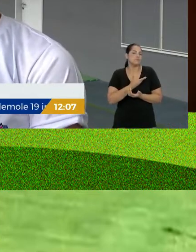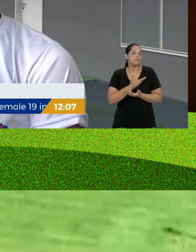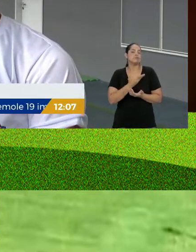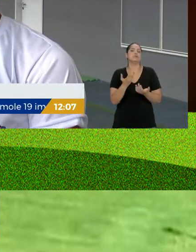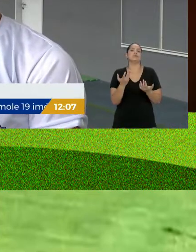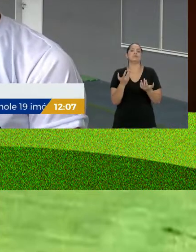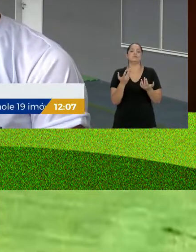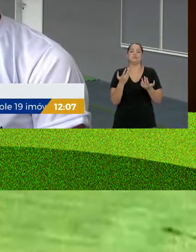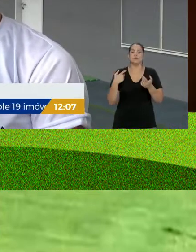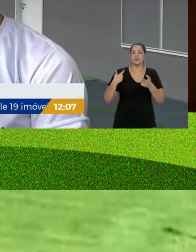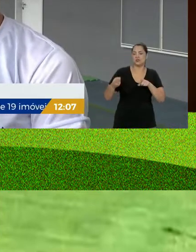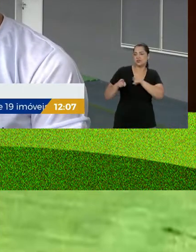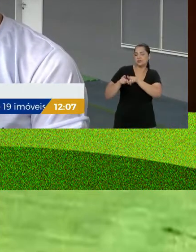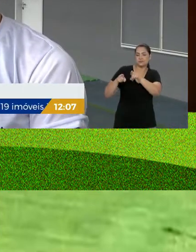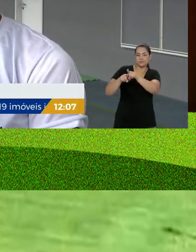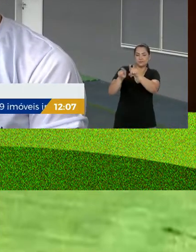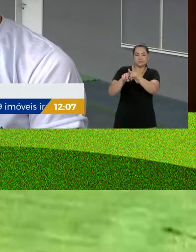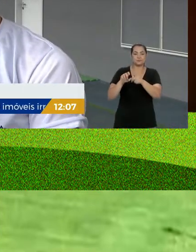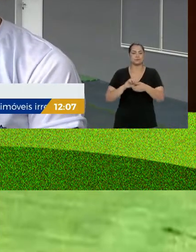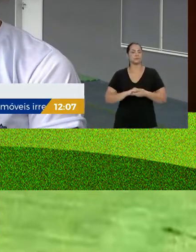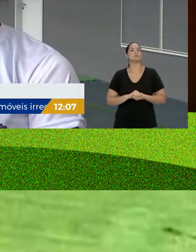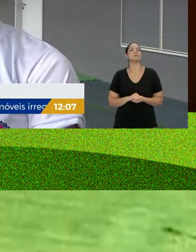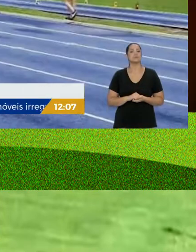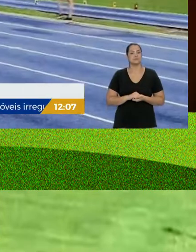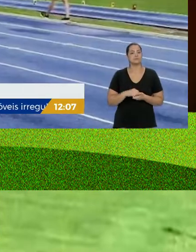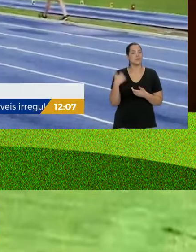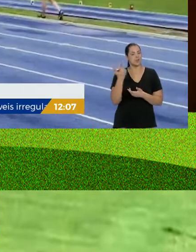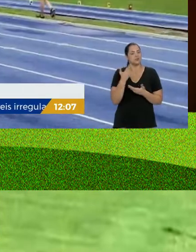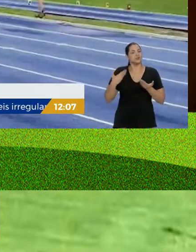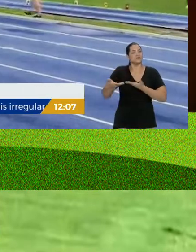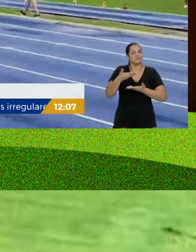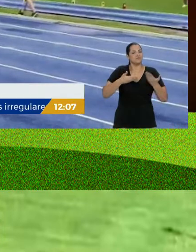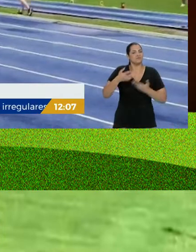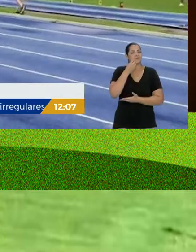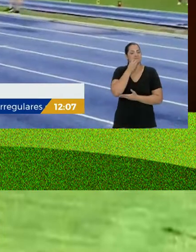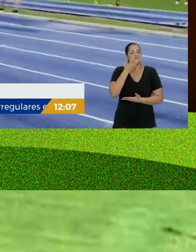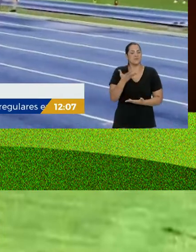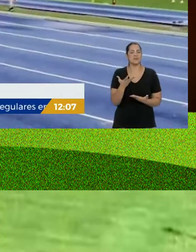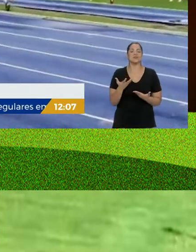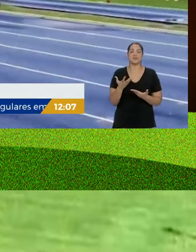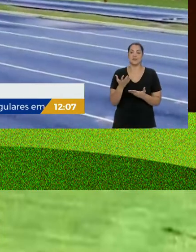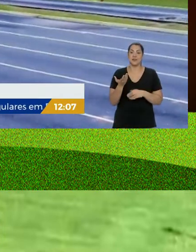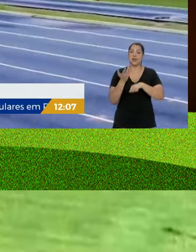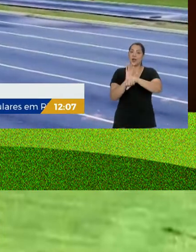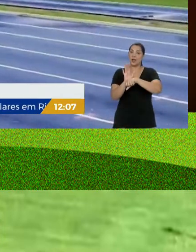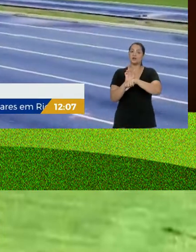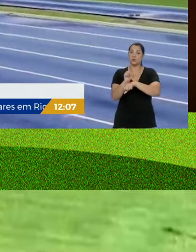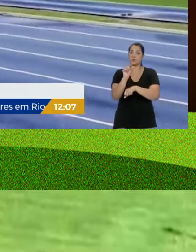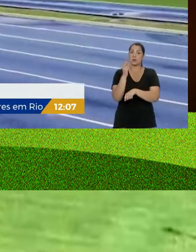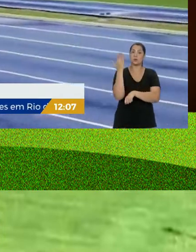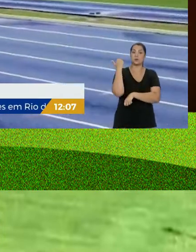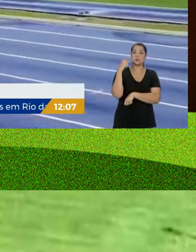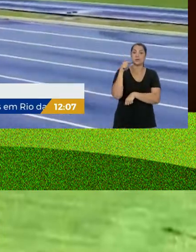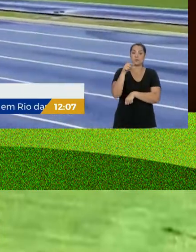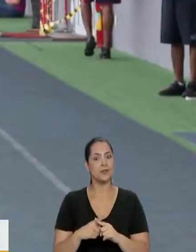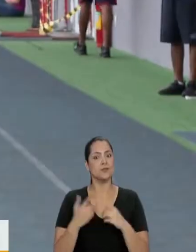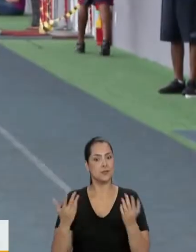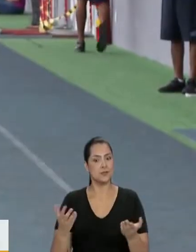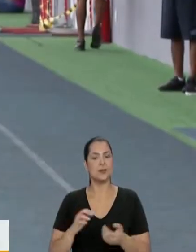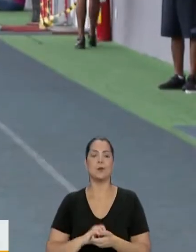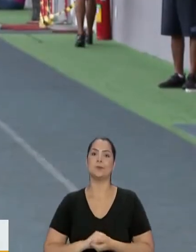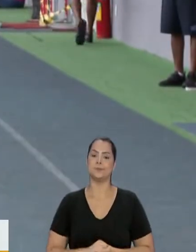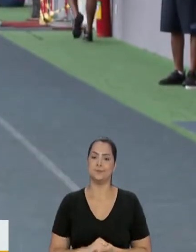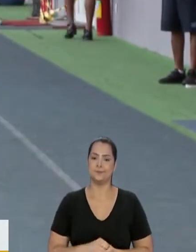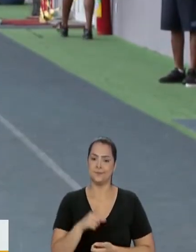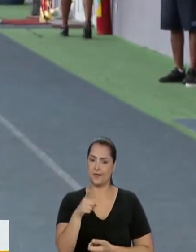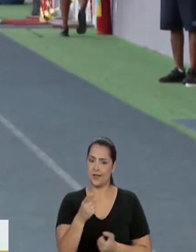para o Mundial Sub-20 no salto em distância, saltando nada menos que 6,14 metros.